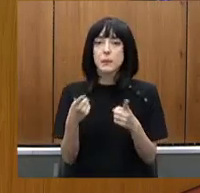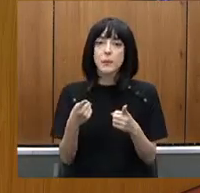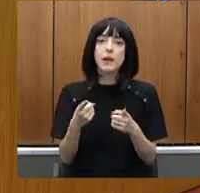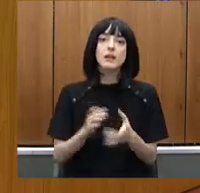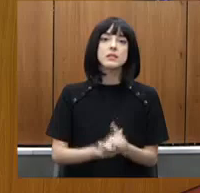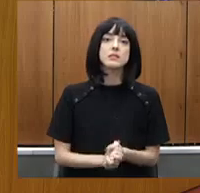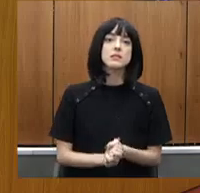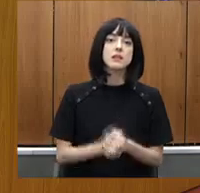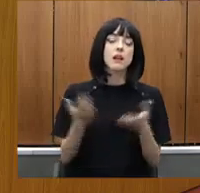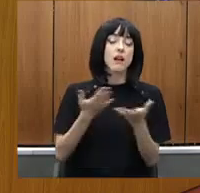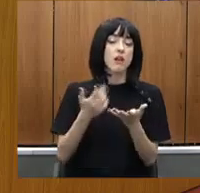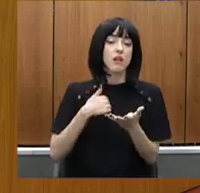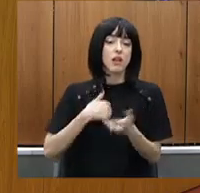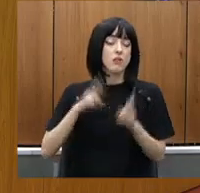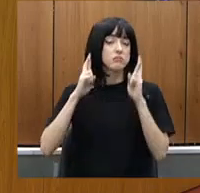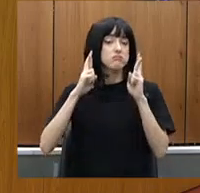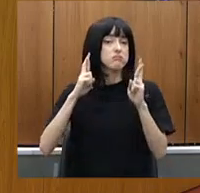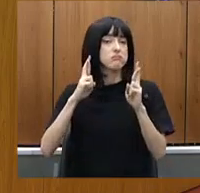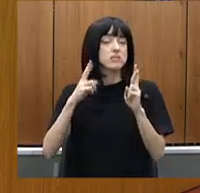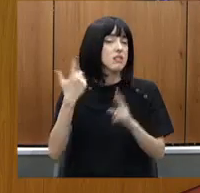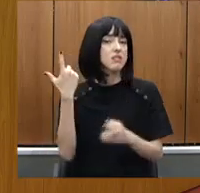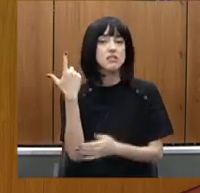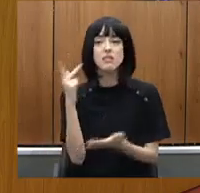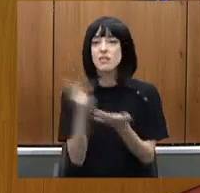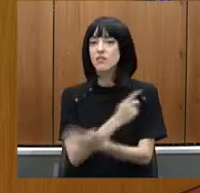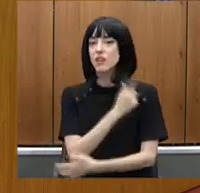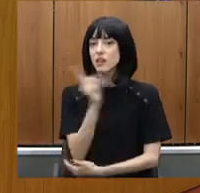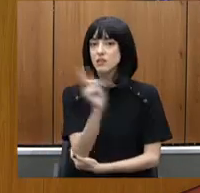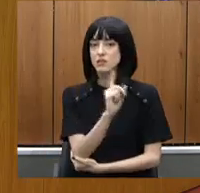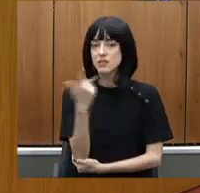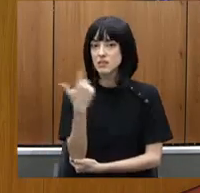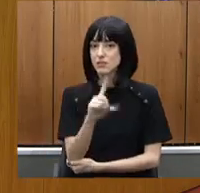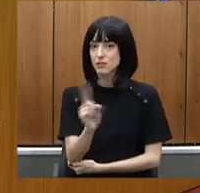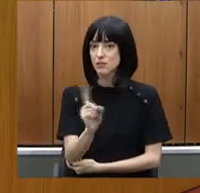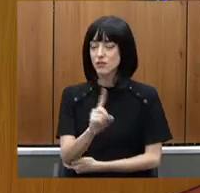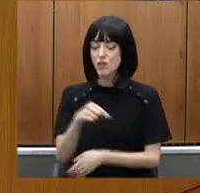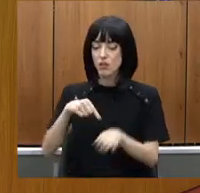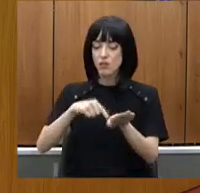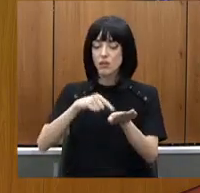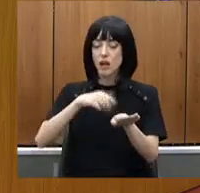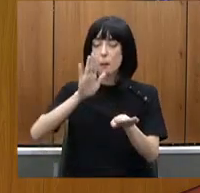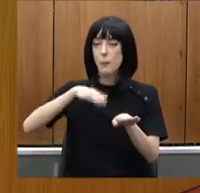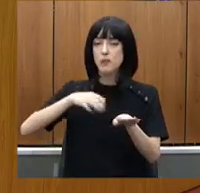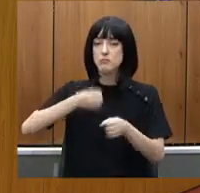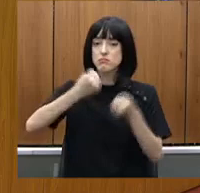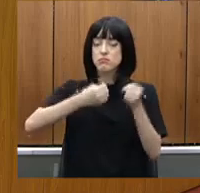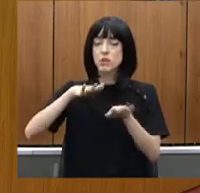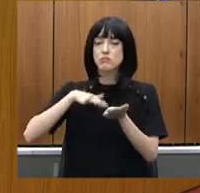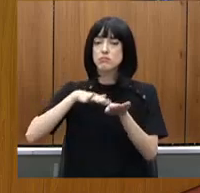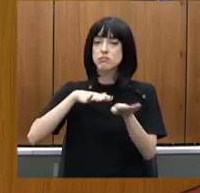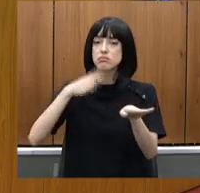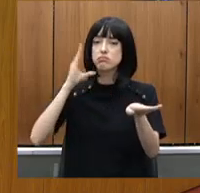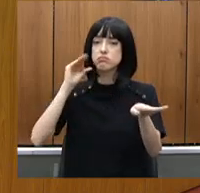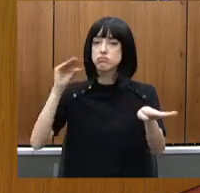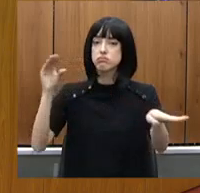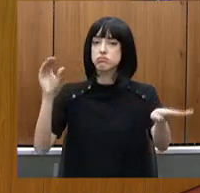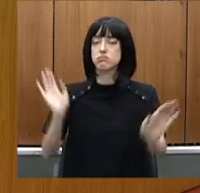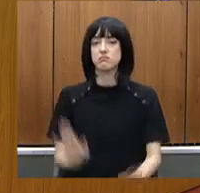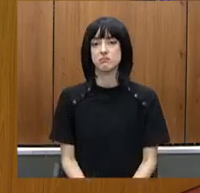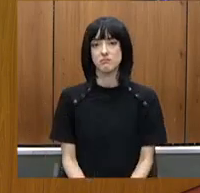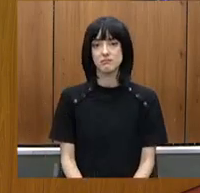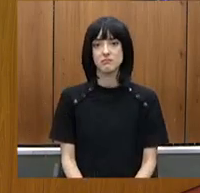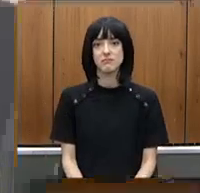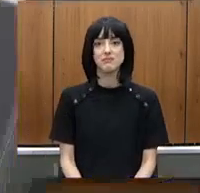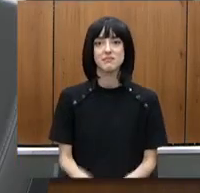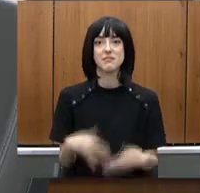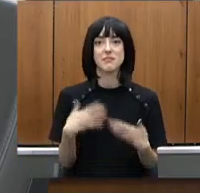que os senhores e o carinho conosco né então isso vai nós vamos nós vamos avançando o senhor perguntou com relação os dados aí